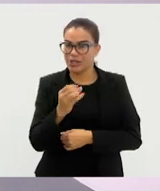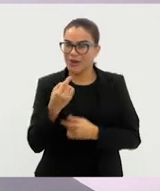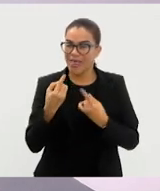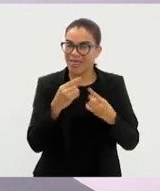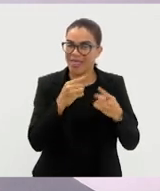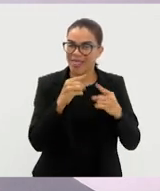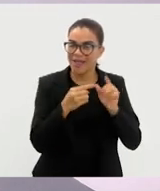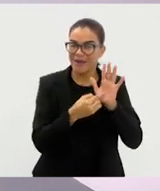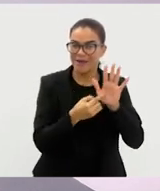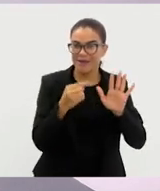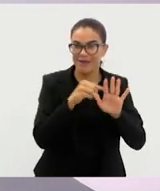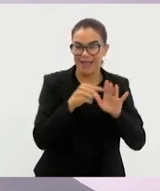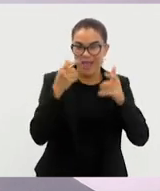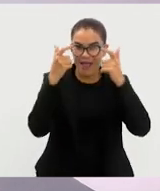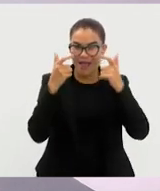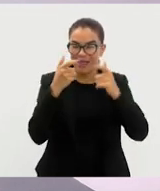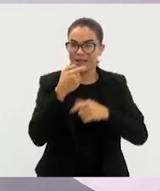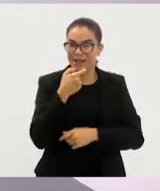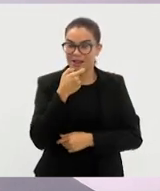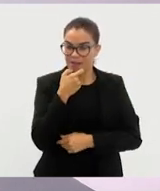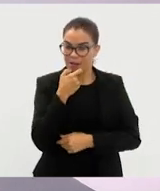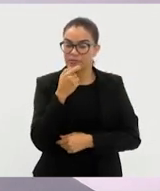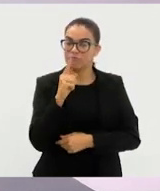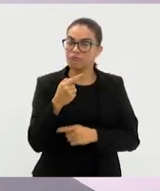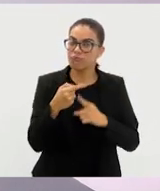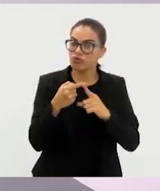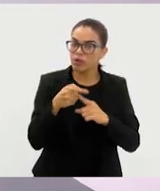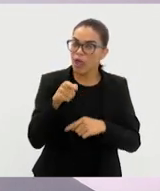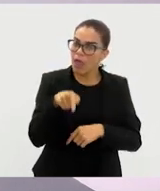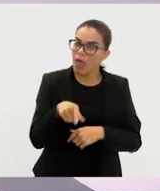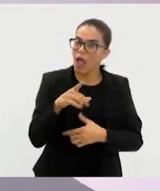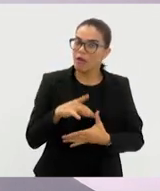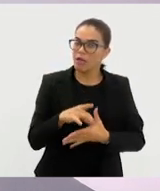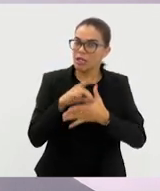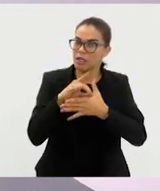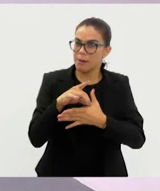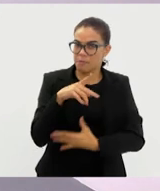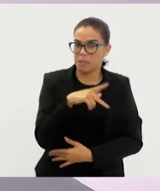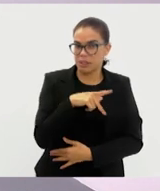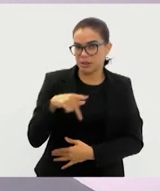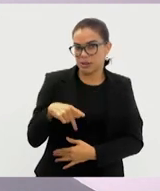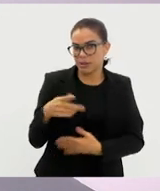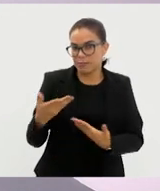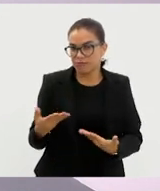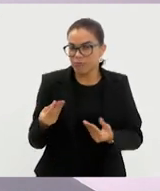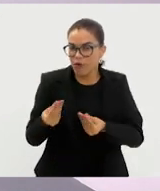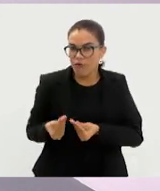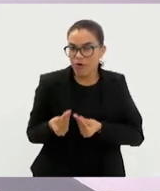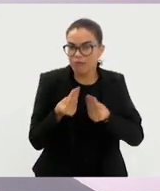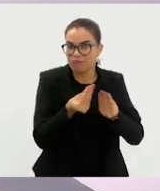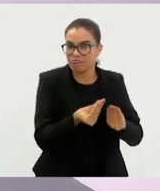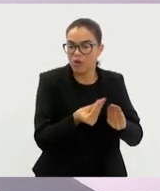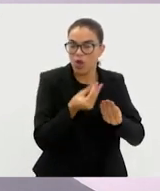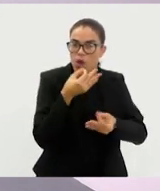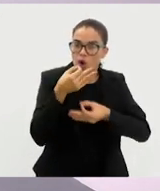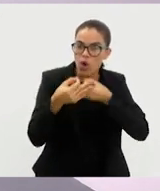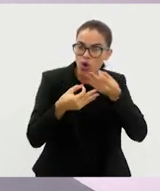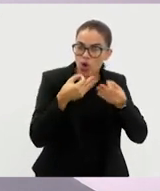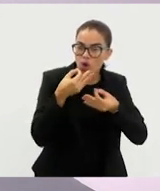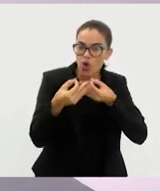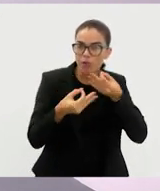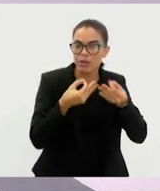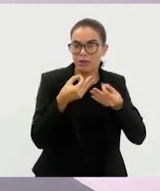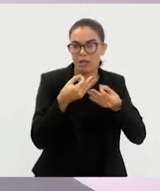É importante? É muito importante, mas essa casa é uma casa presidencialista. Então, eu vou levar minhas ponderações